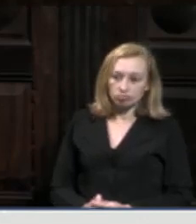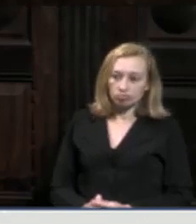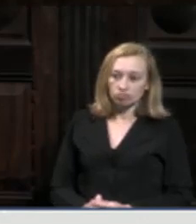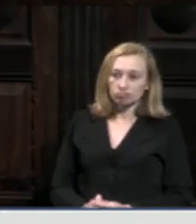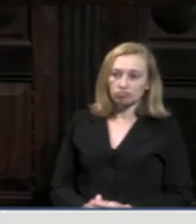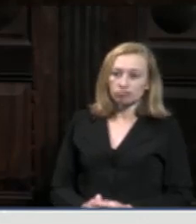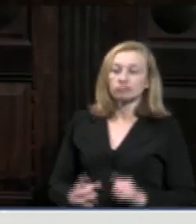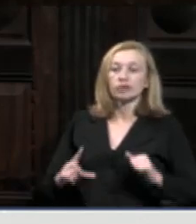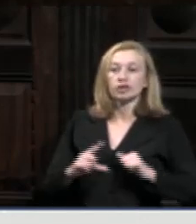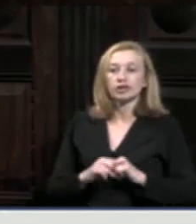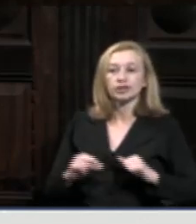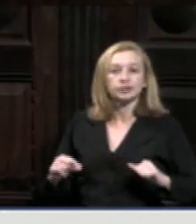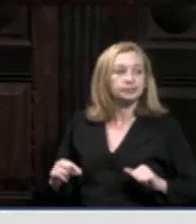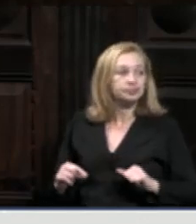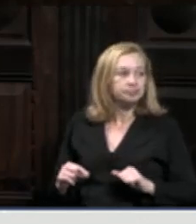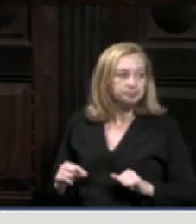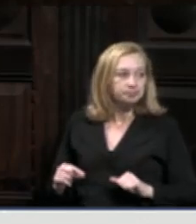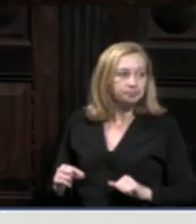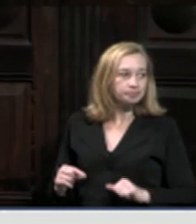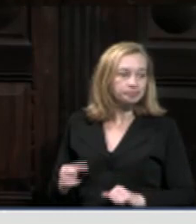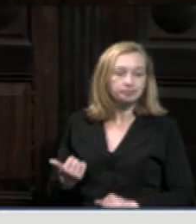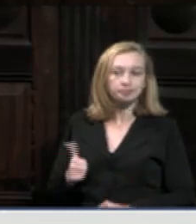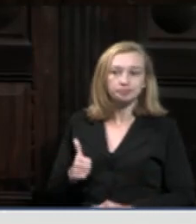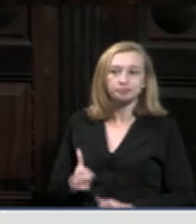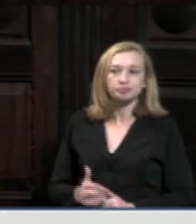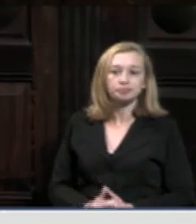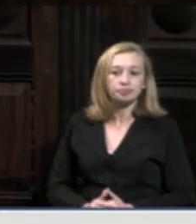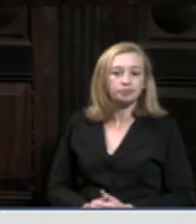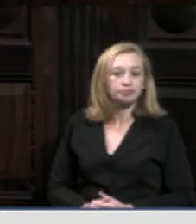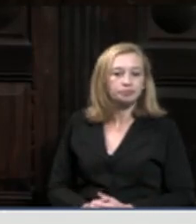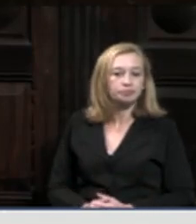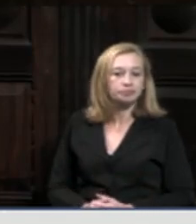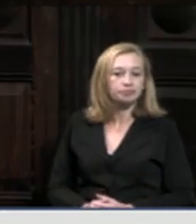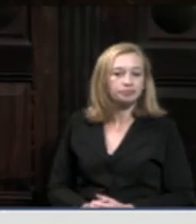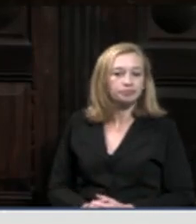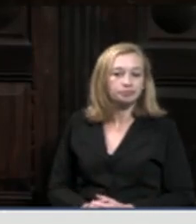do artigo 1º.